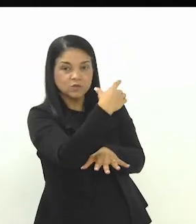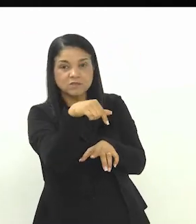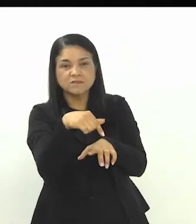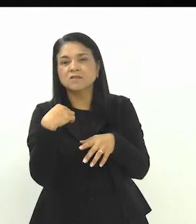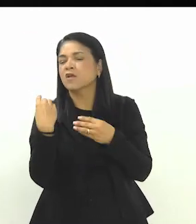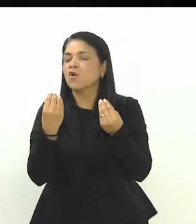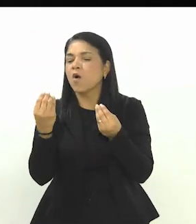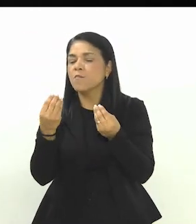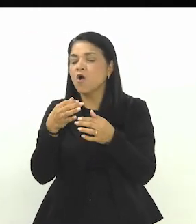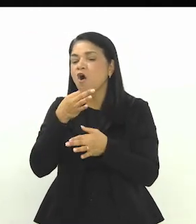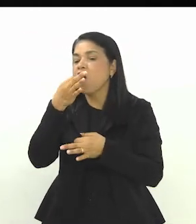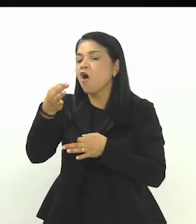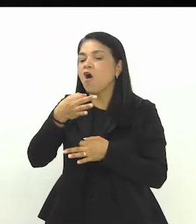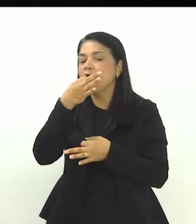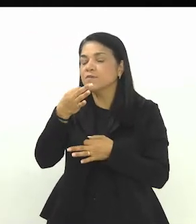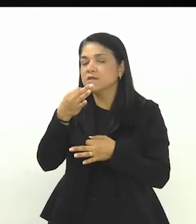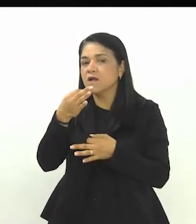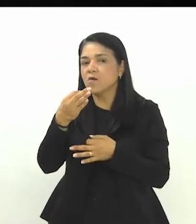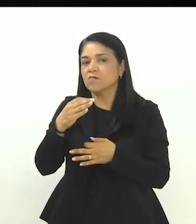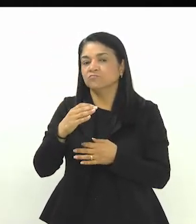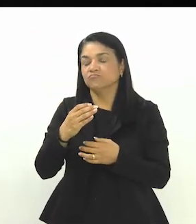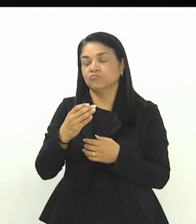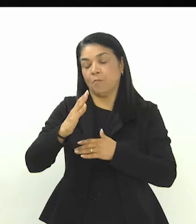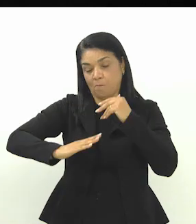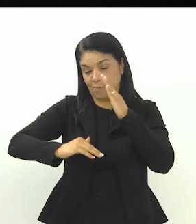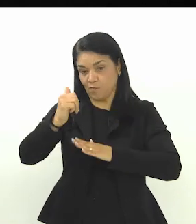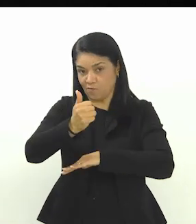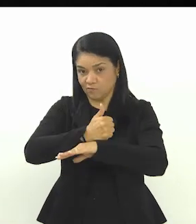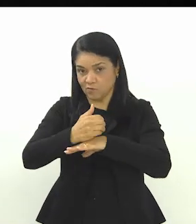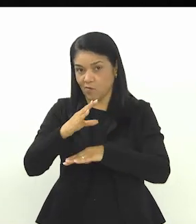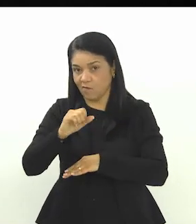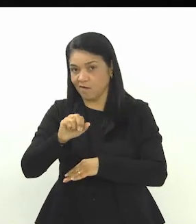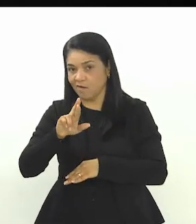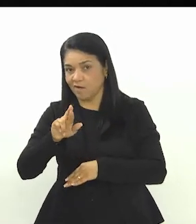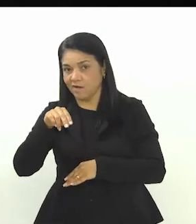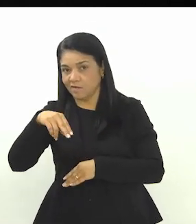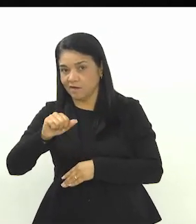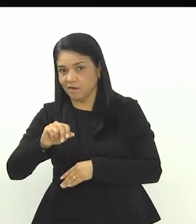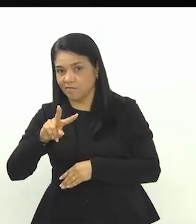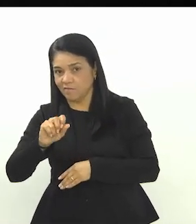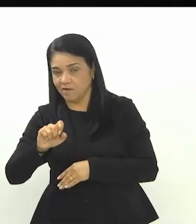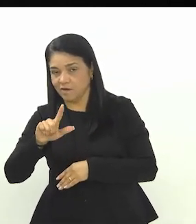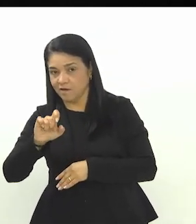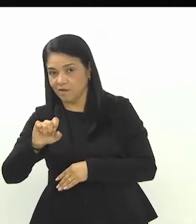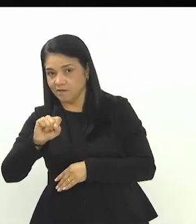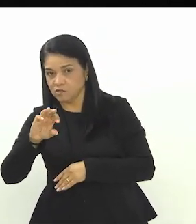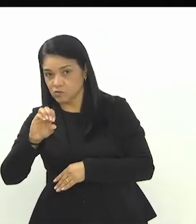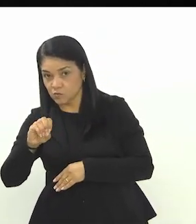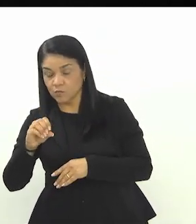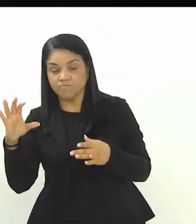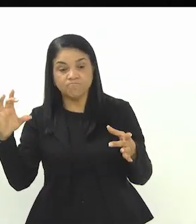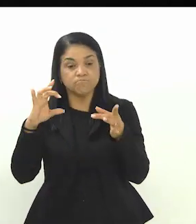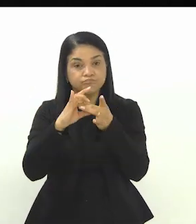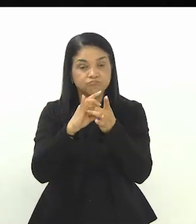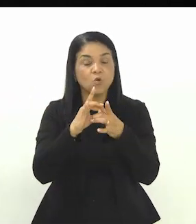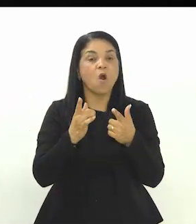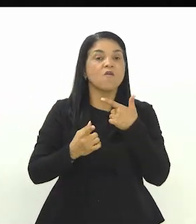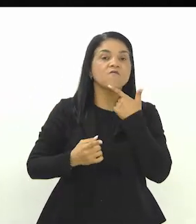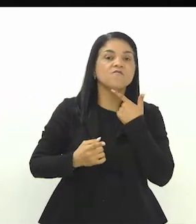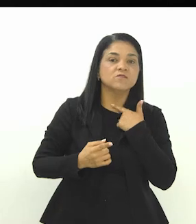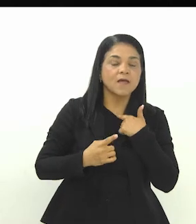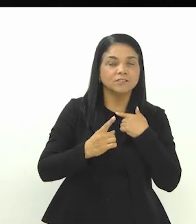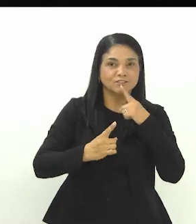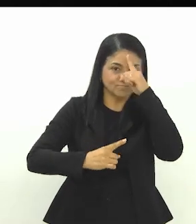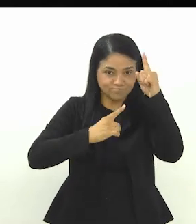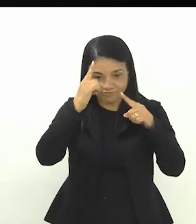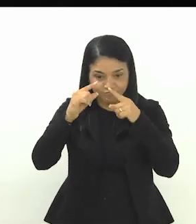concilia as opiniões do carnavalesco, né? Porque o carnavalesco é o tutor da obra, com a tua vontade